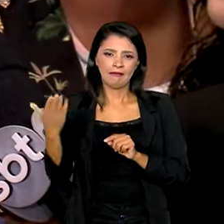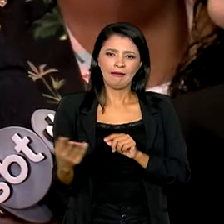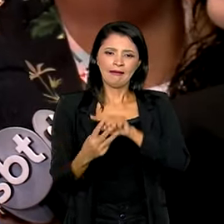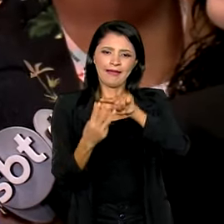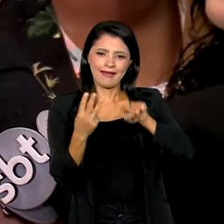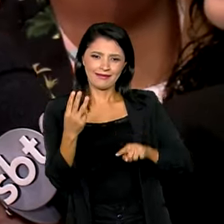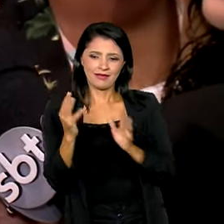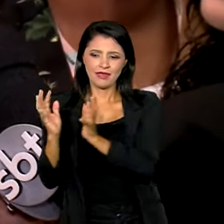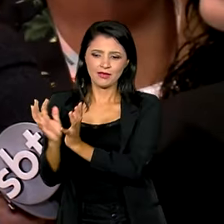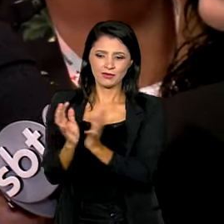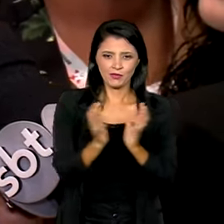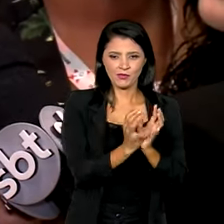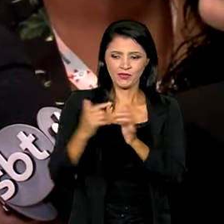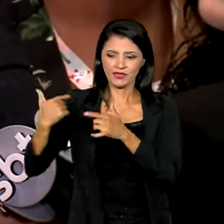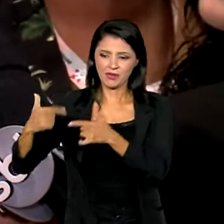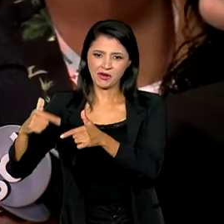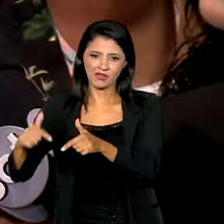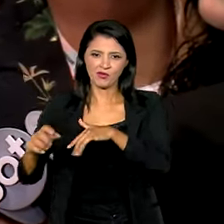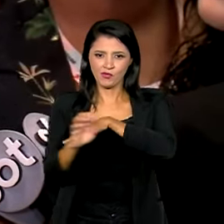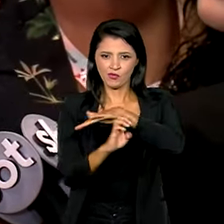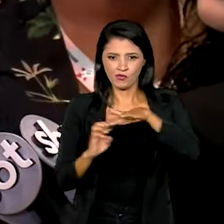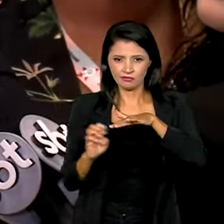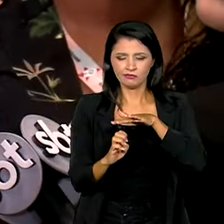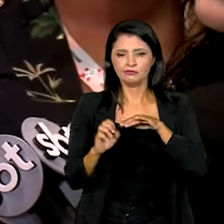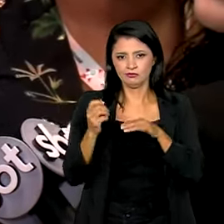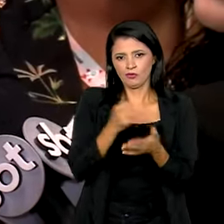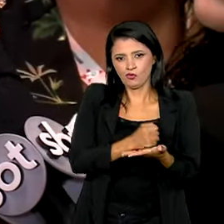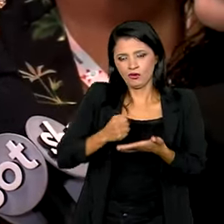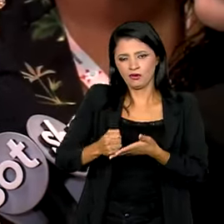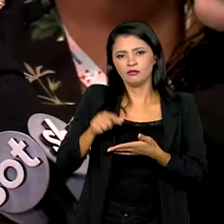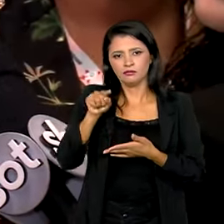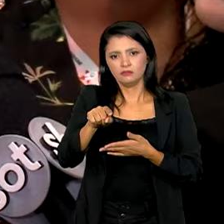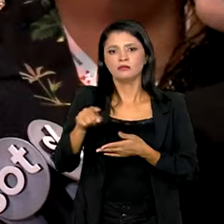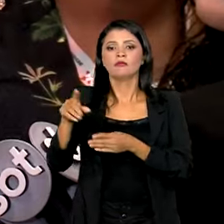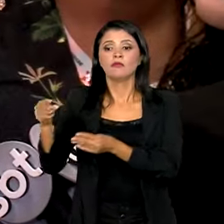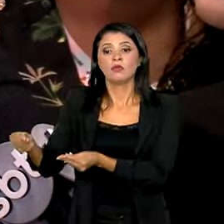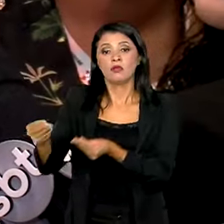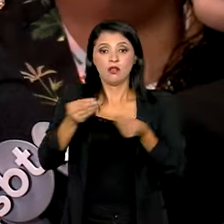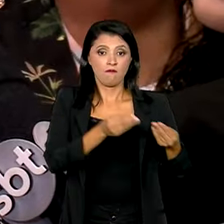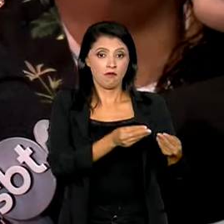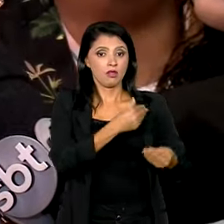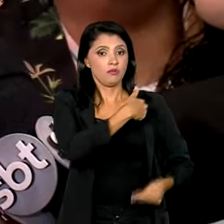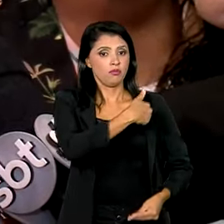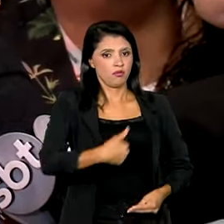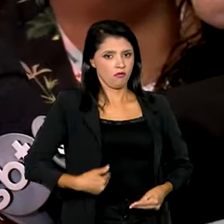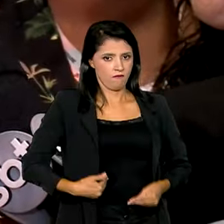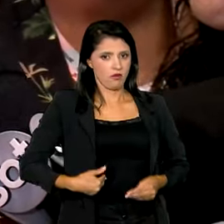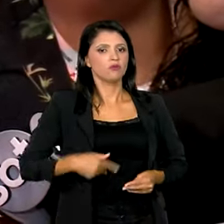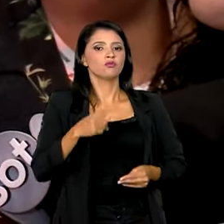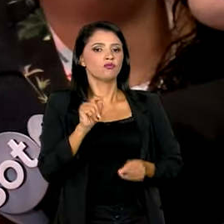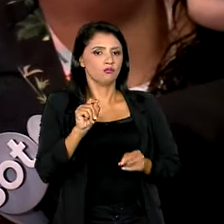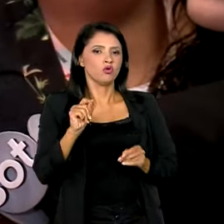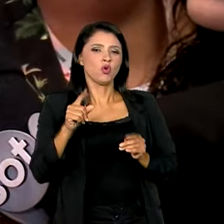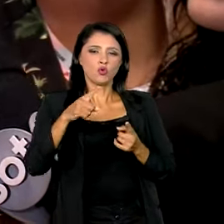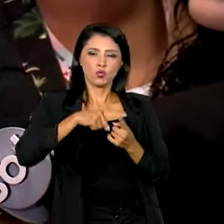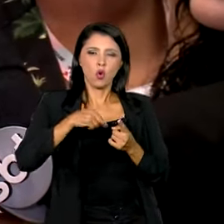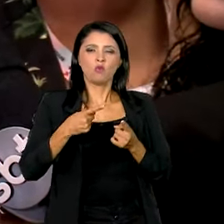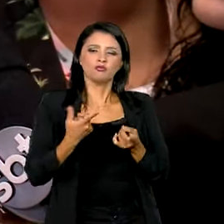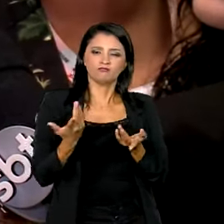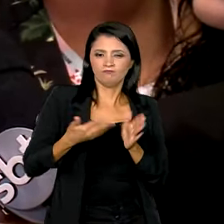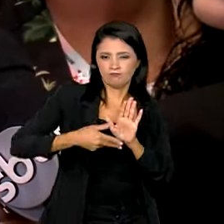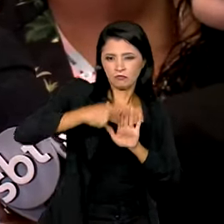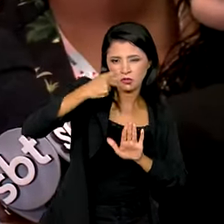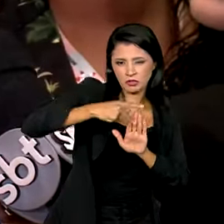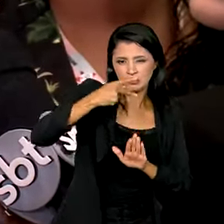três bancadas, trabalhadores e empregadores, que será encaminhada para o governo em portaria, né, de um